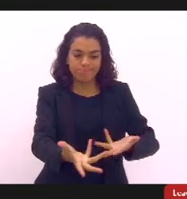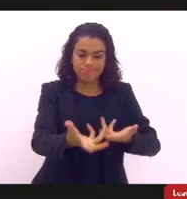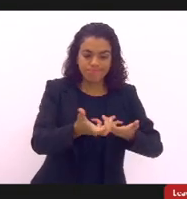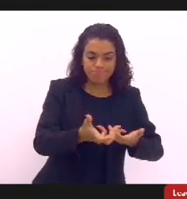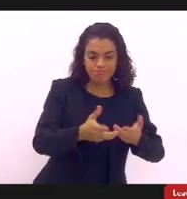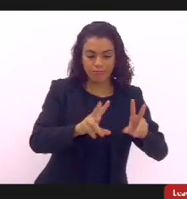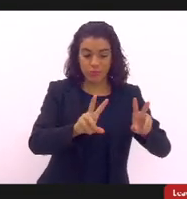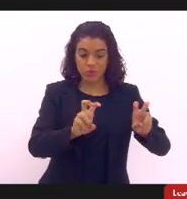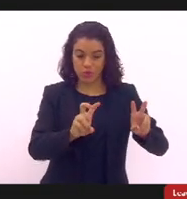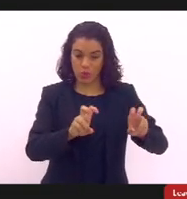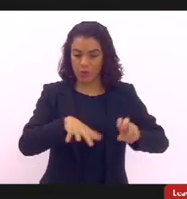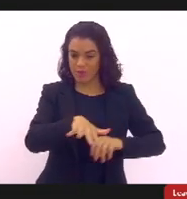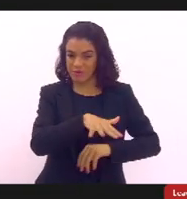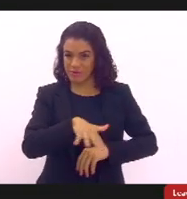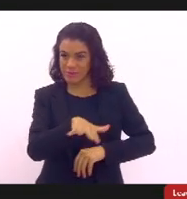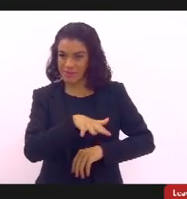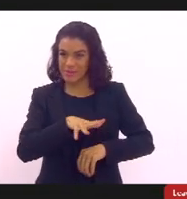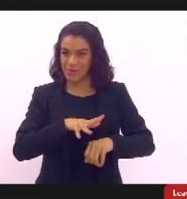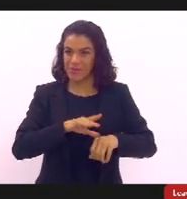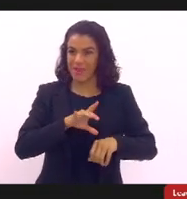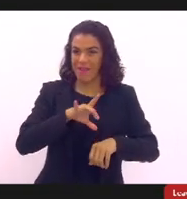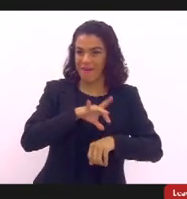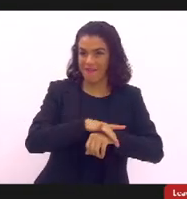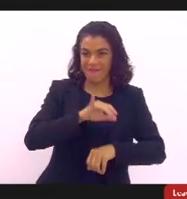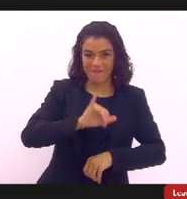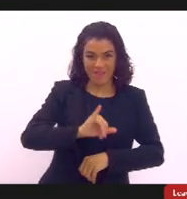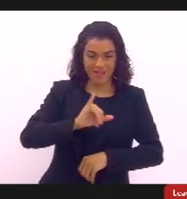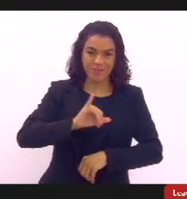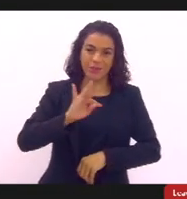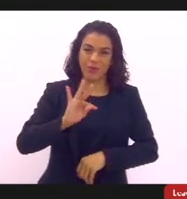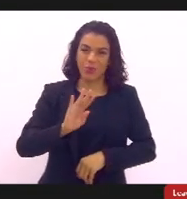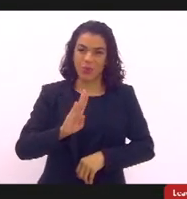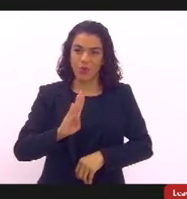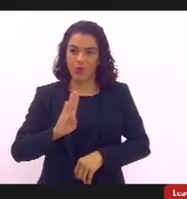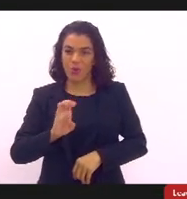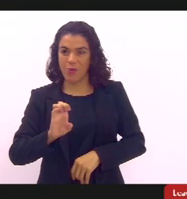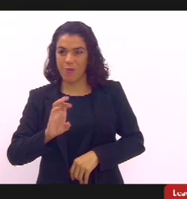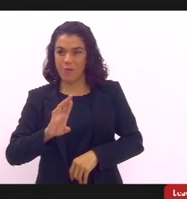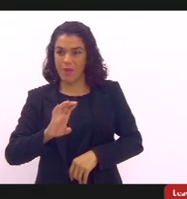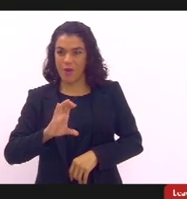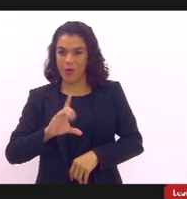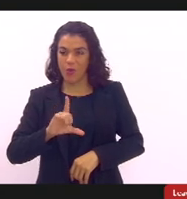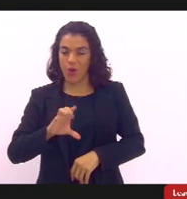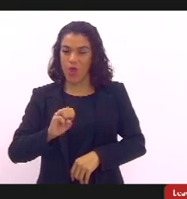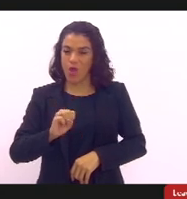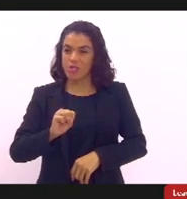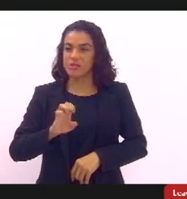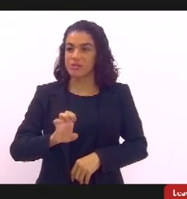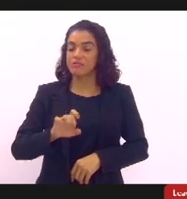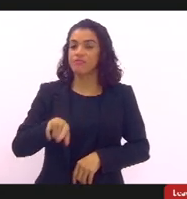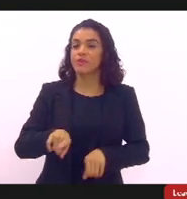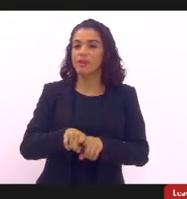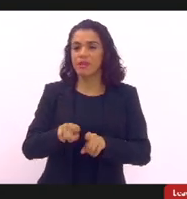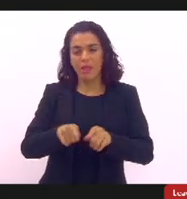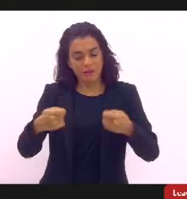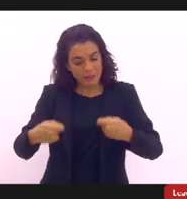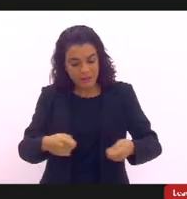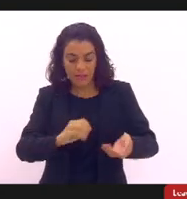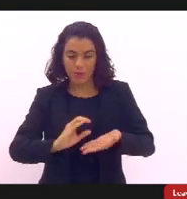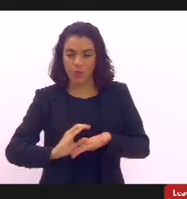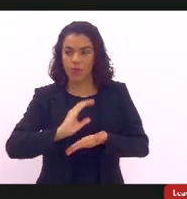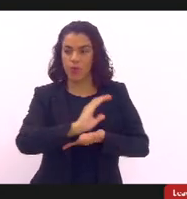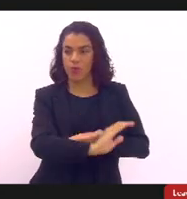questão da tuberculose. Então, essa vulnerabilidade exige, por conta da situação econômica da população, que haja um investimento